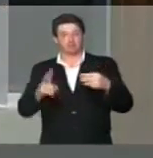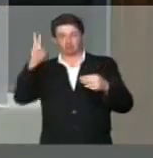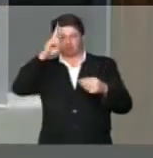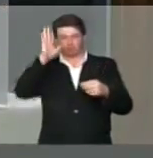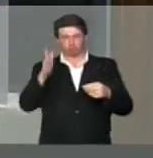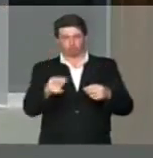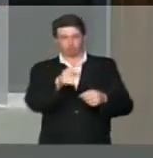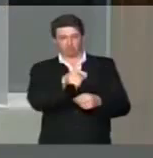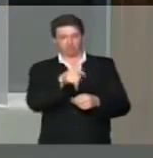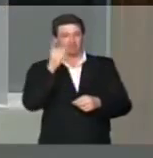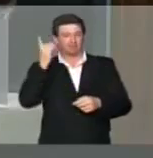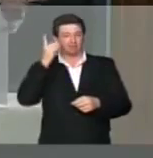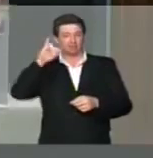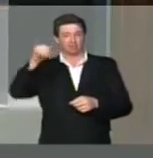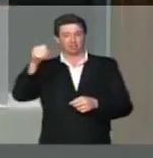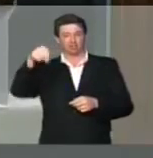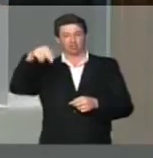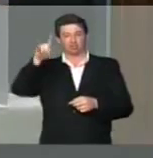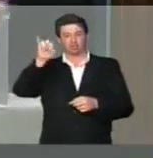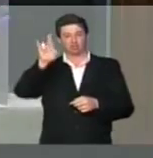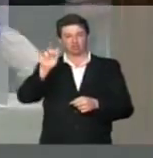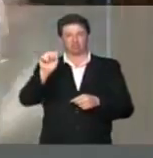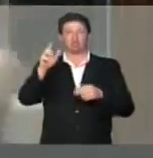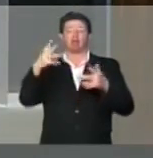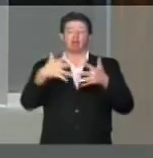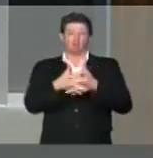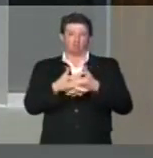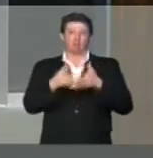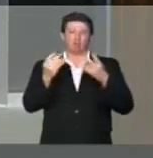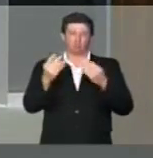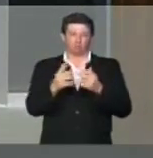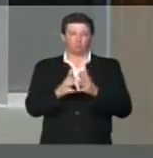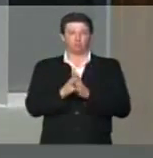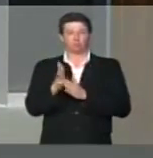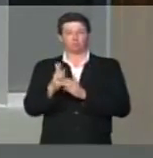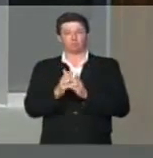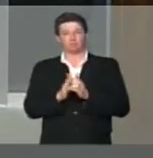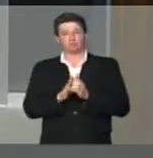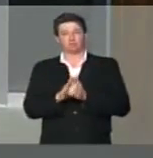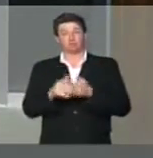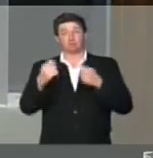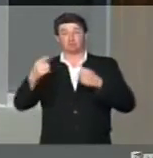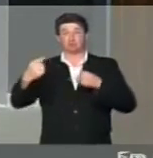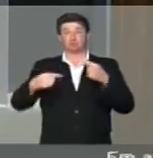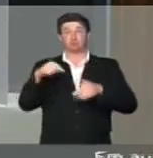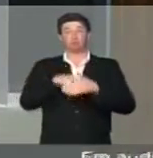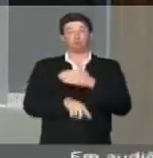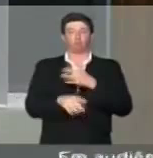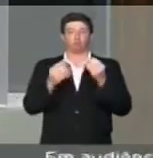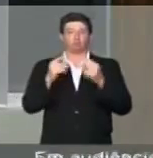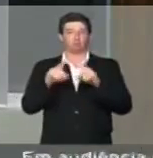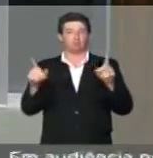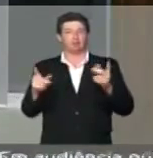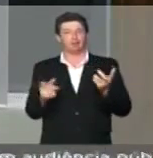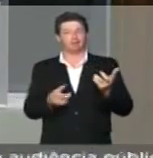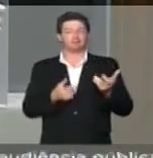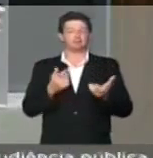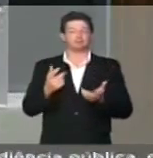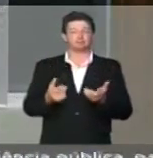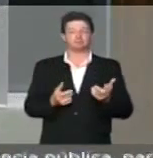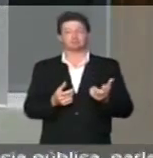a deputada Jandira, é uma matéria complexa, que exige muita discussão, muito debate, é quanto à